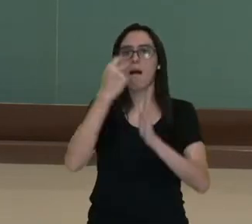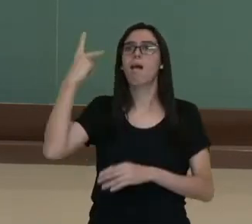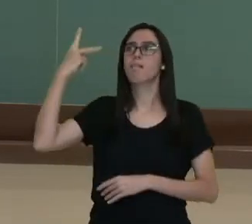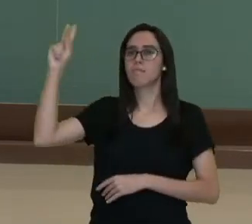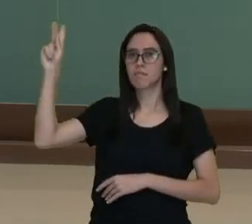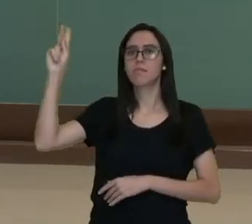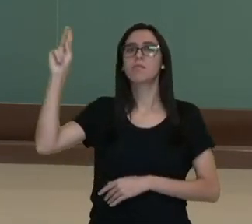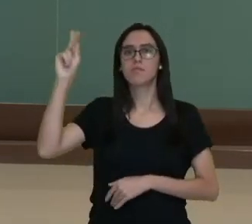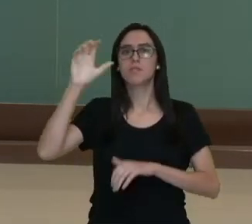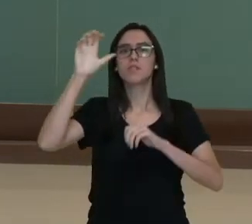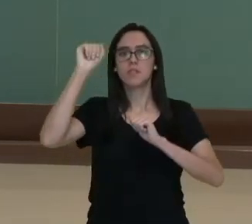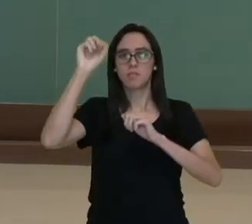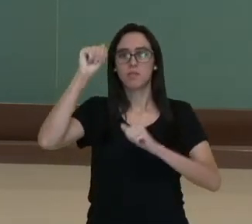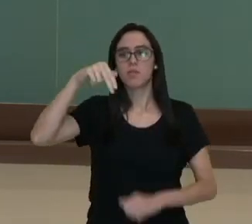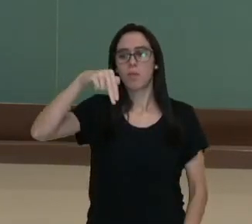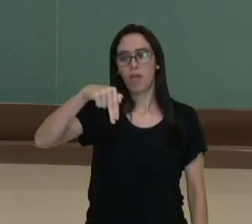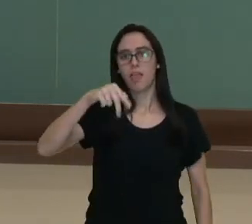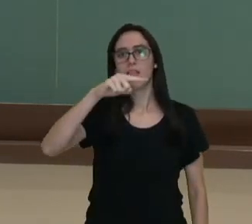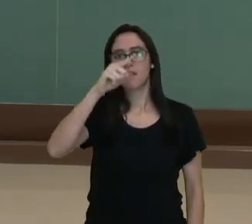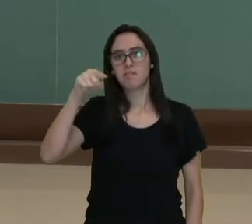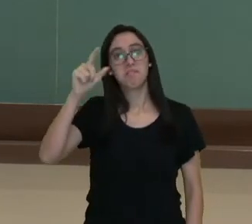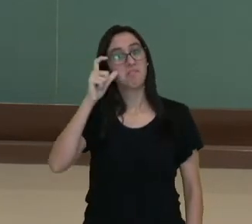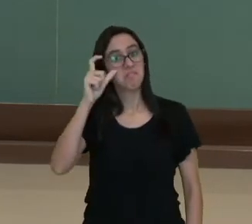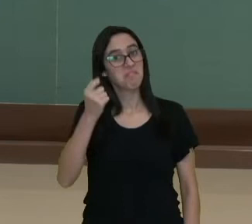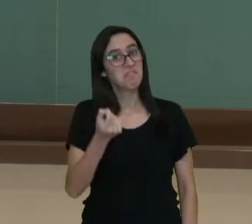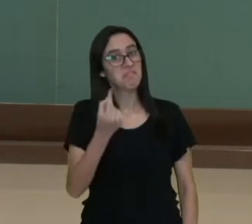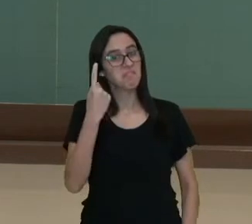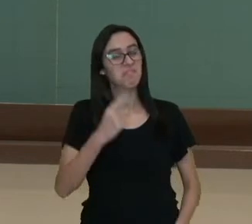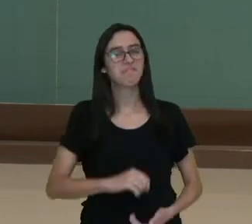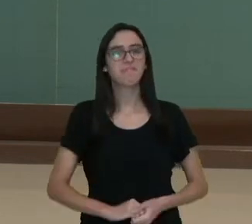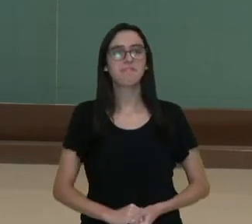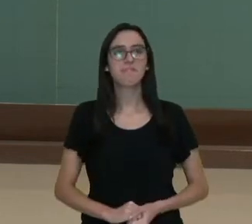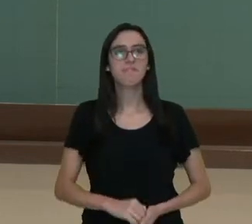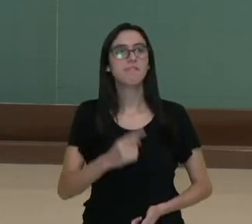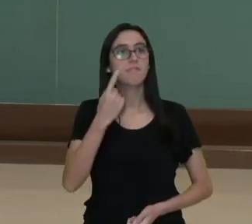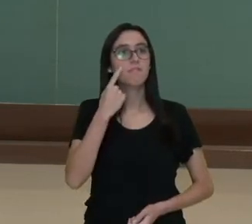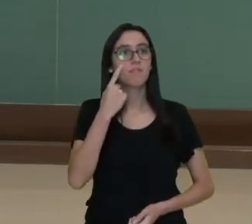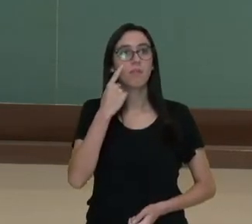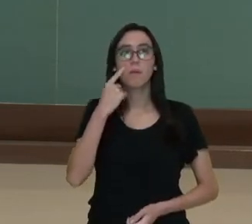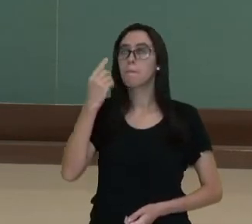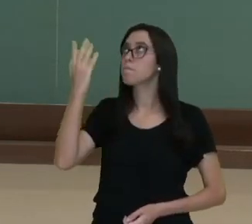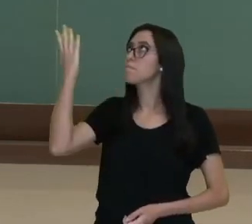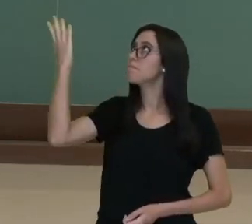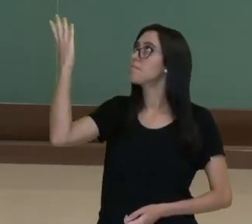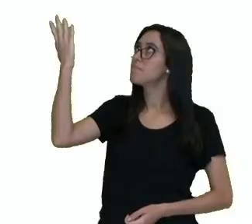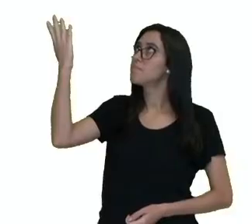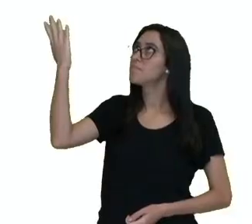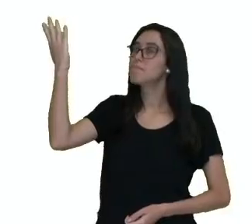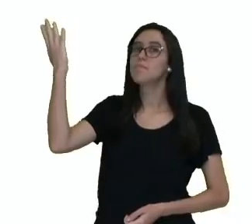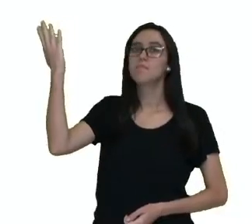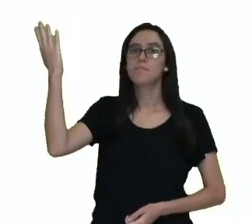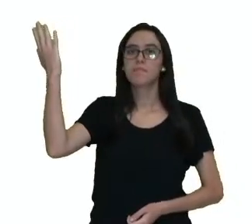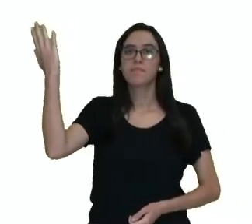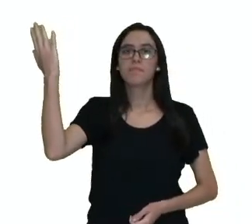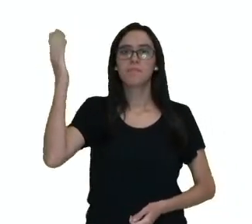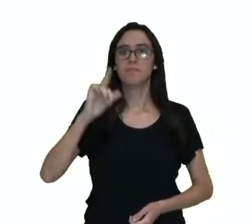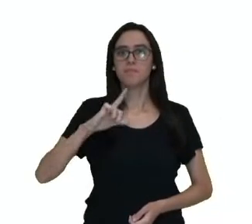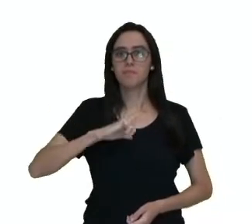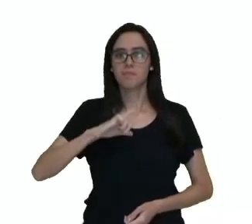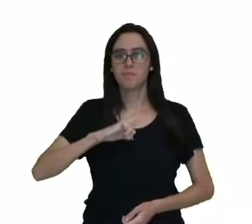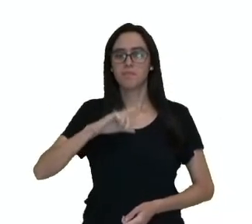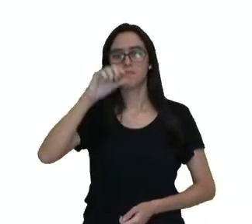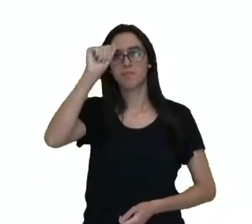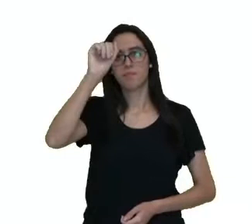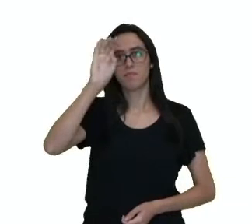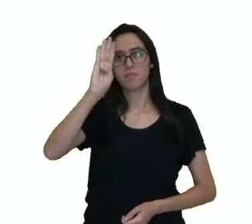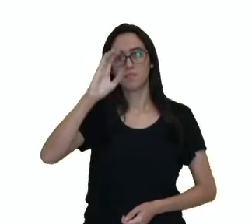no alfabeto da língua espanhola. Interessante, né? Olha aqui o alfabeto, então, de acordo com a leitura